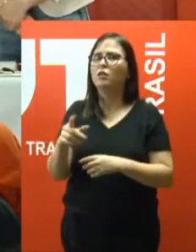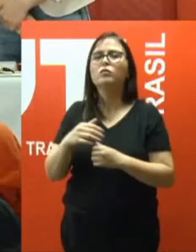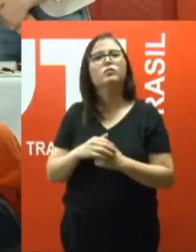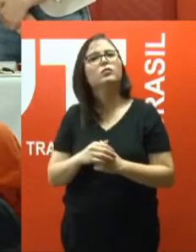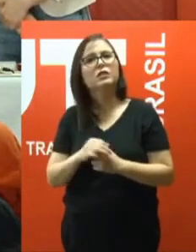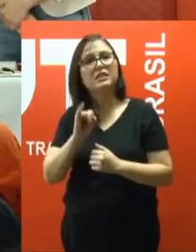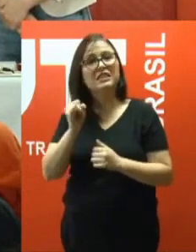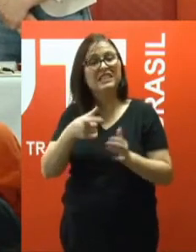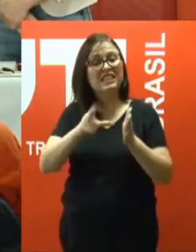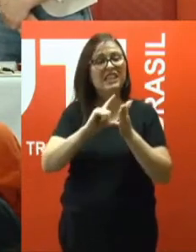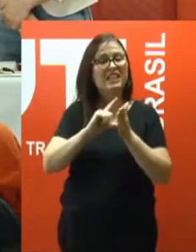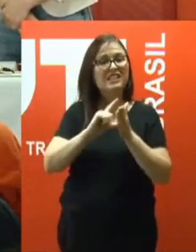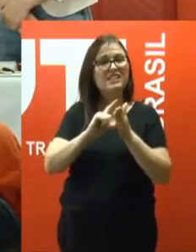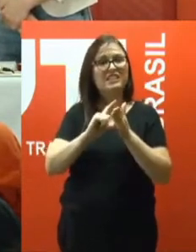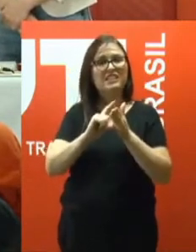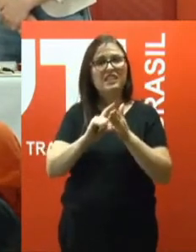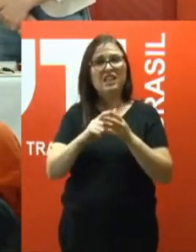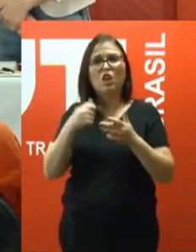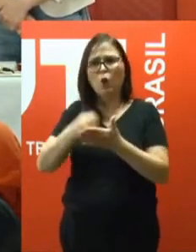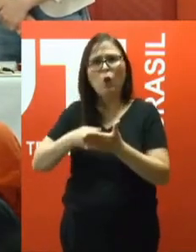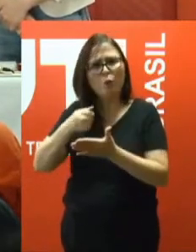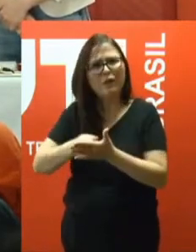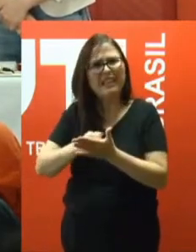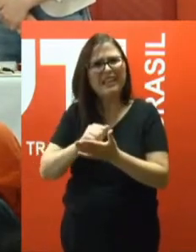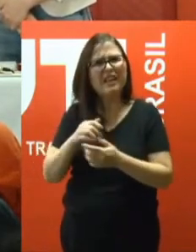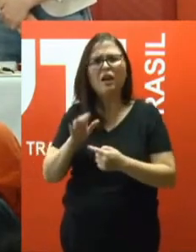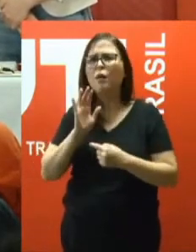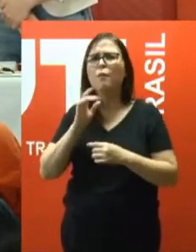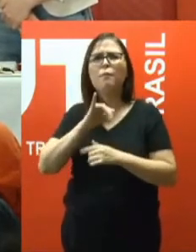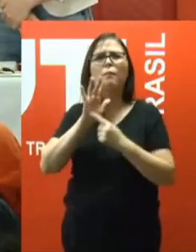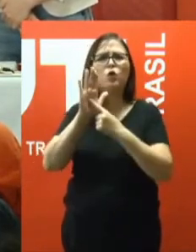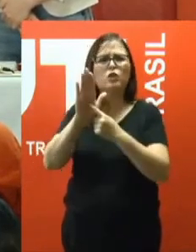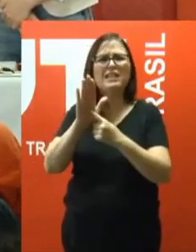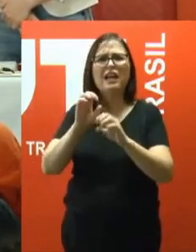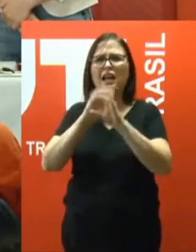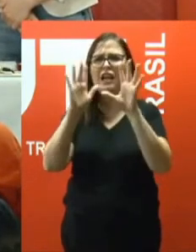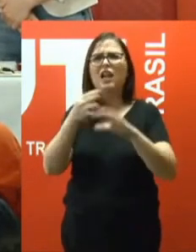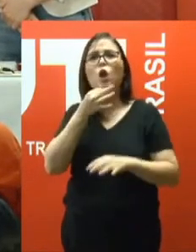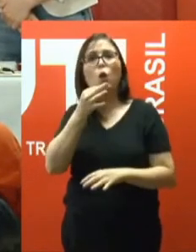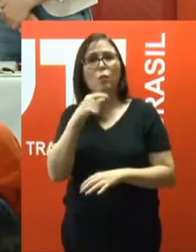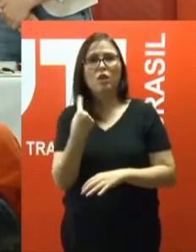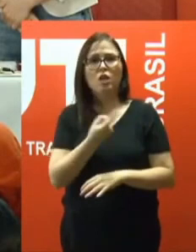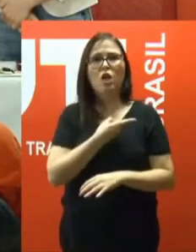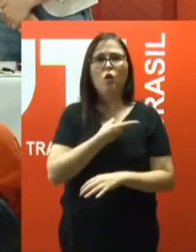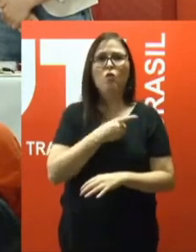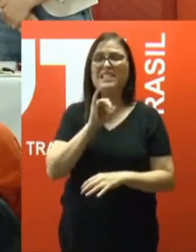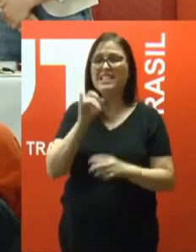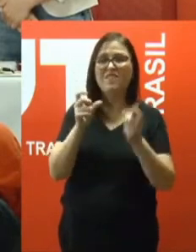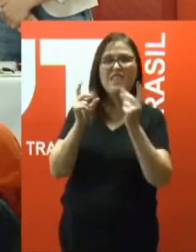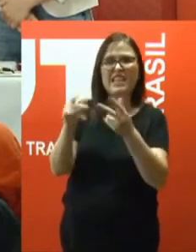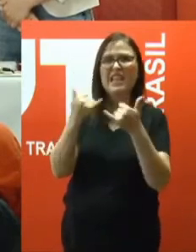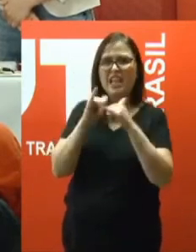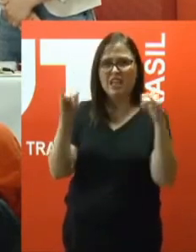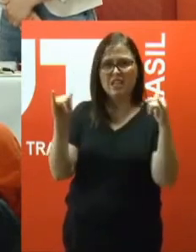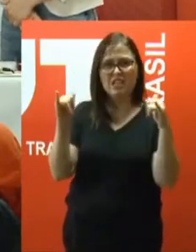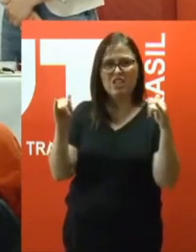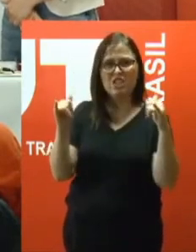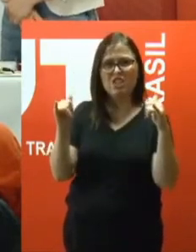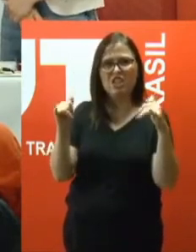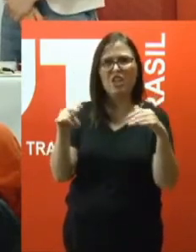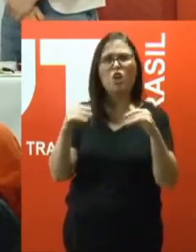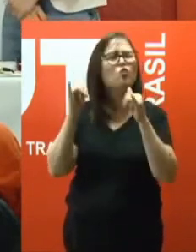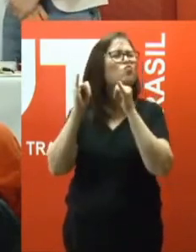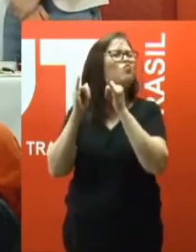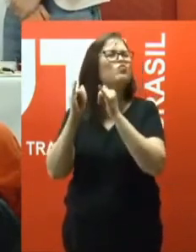gente vai ter que correr atrás do prejuízo. E eu acho que se eles conseguirem privatizar a Eletrobras, nunca mais a gente vai ter um